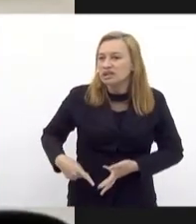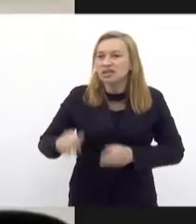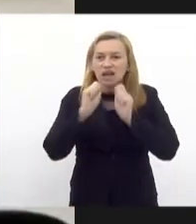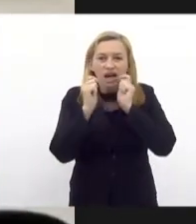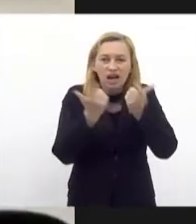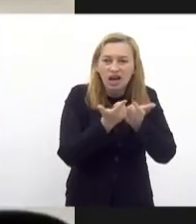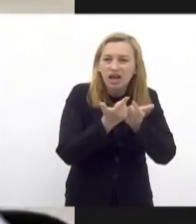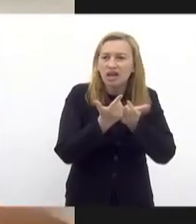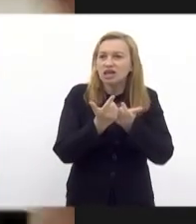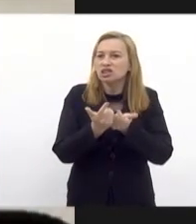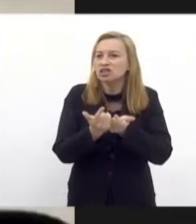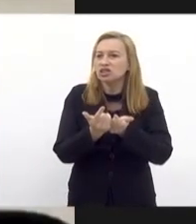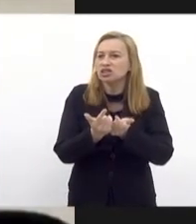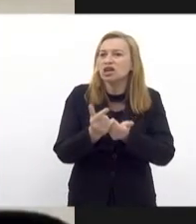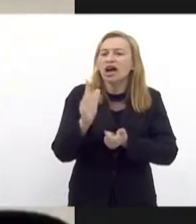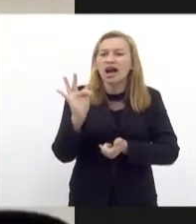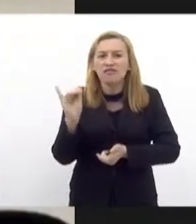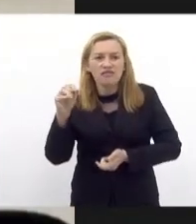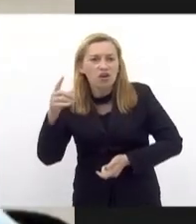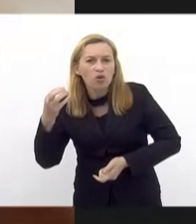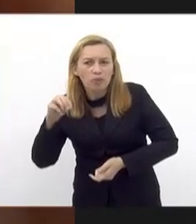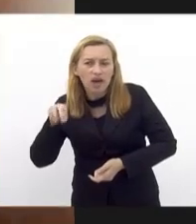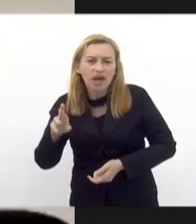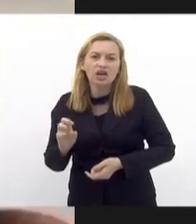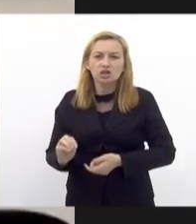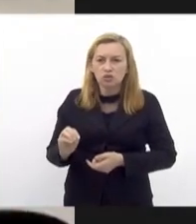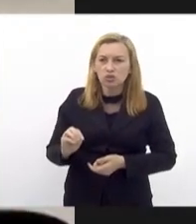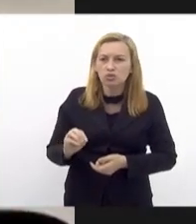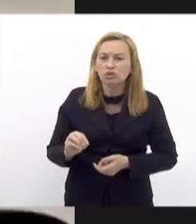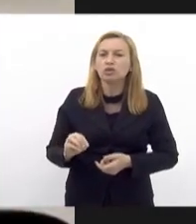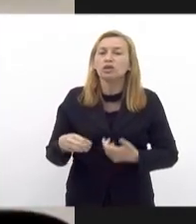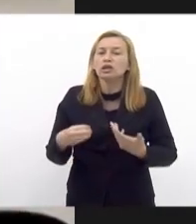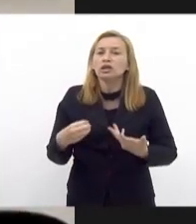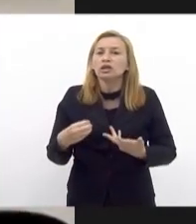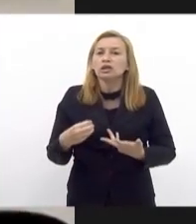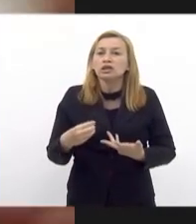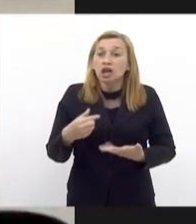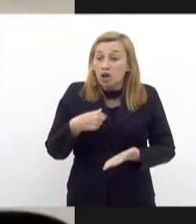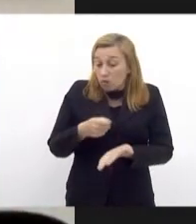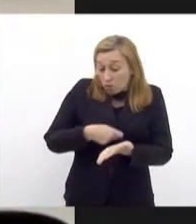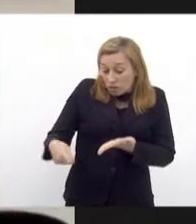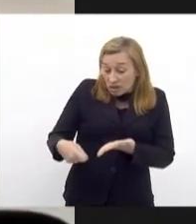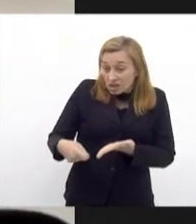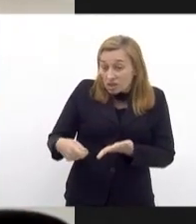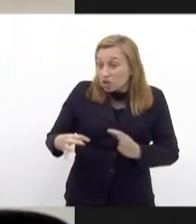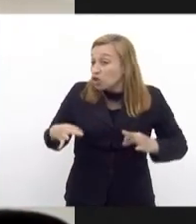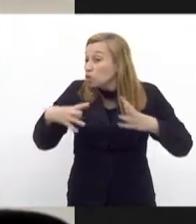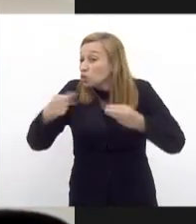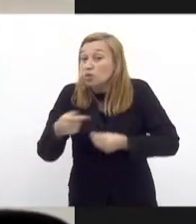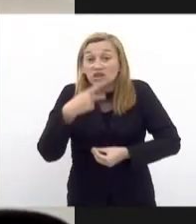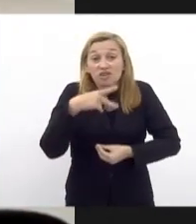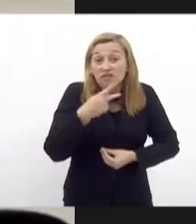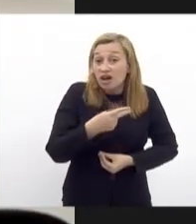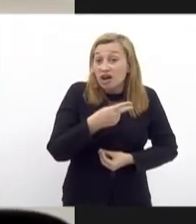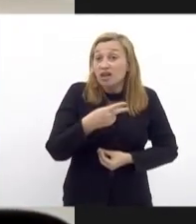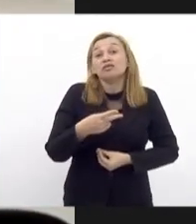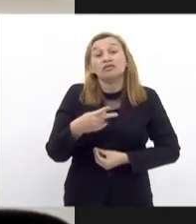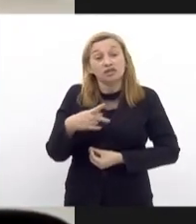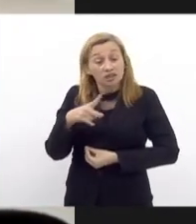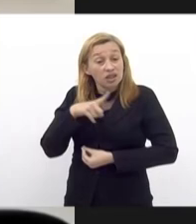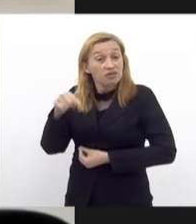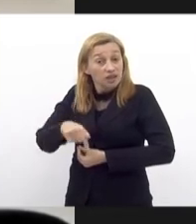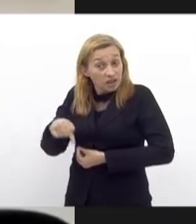tal, a FEComércio, né, o pronunciamento da FEComércio, eu assino embaixo de todas as palavras que ele, né,